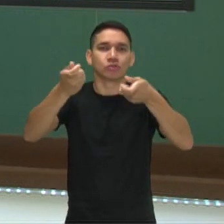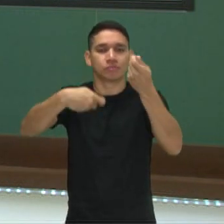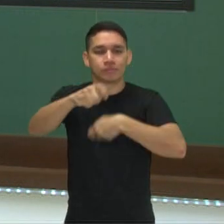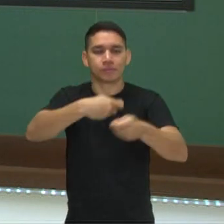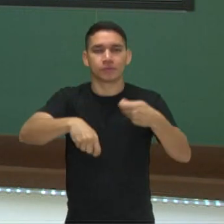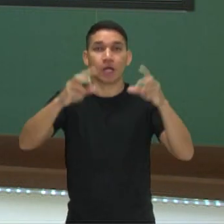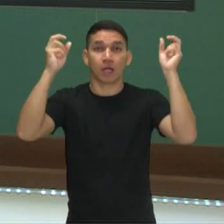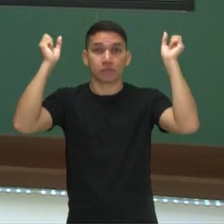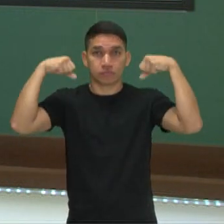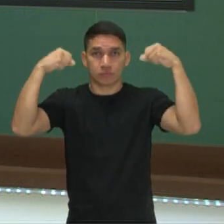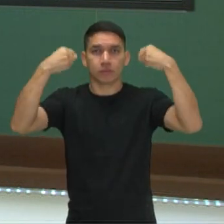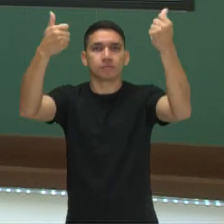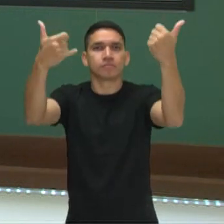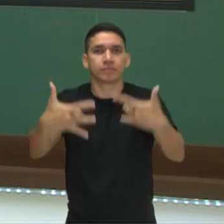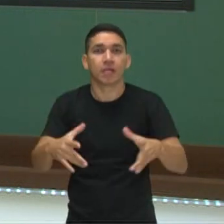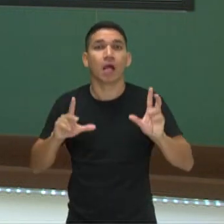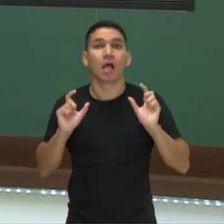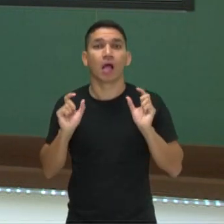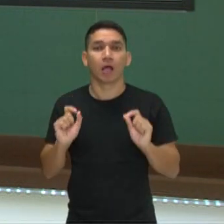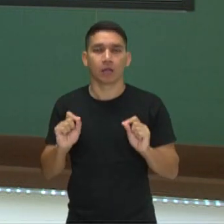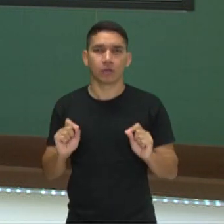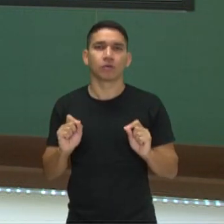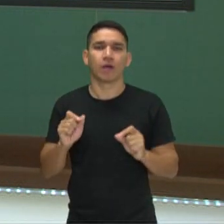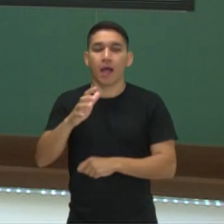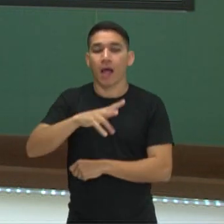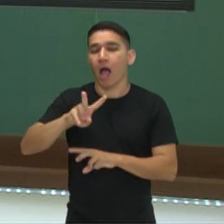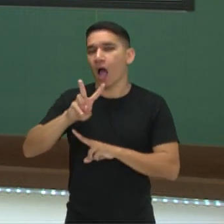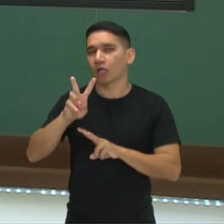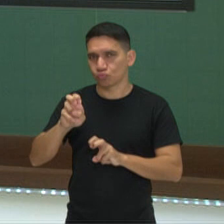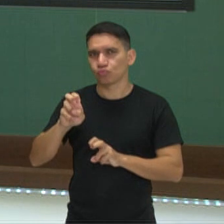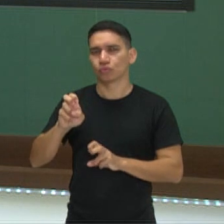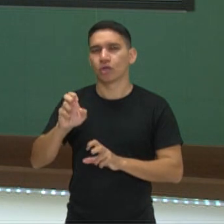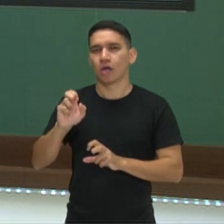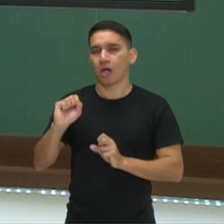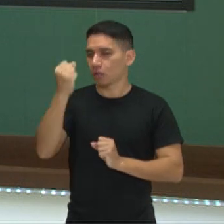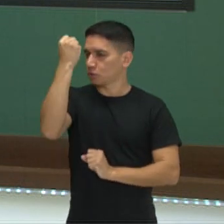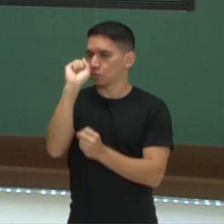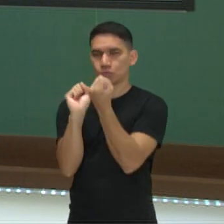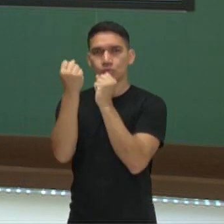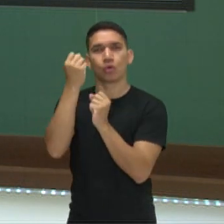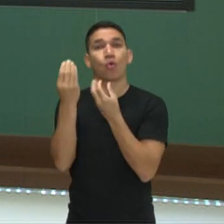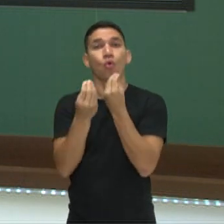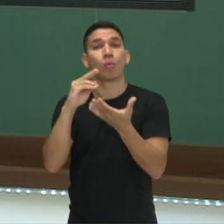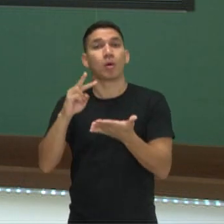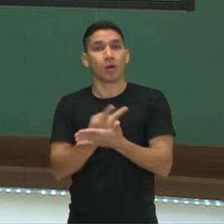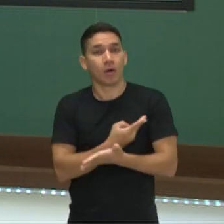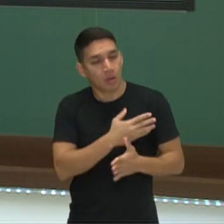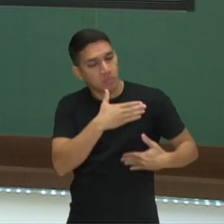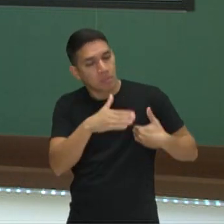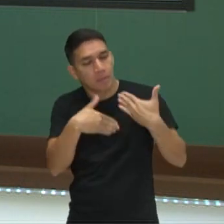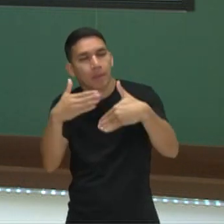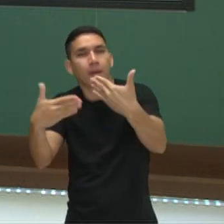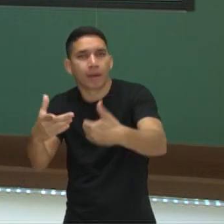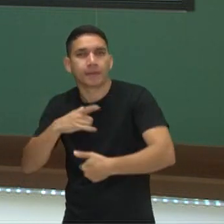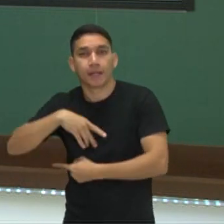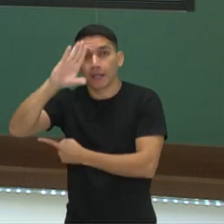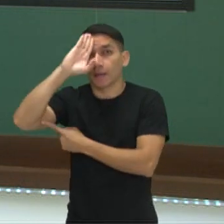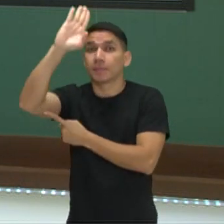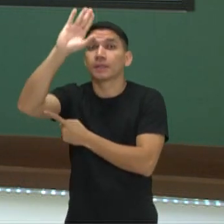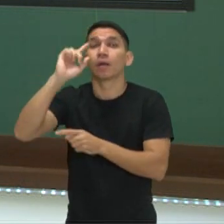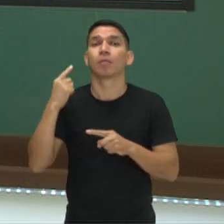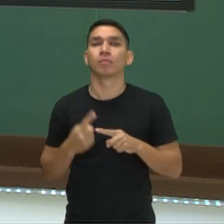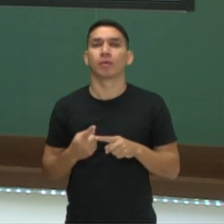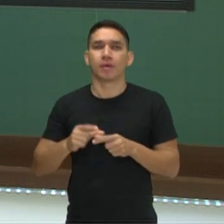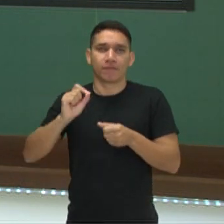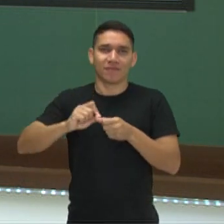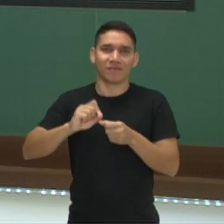mexicana. Falamos sobre a questão da industrialização, como que ocorre então essa industrialização, principalmente por meio das